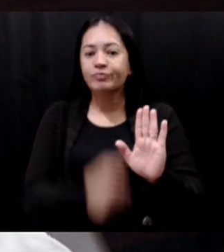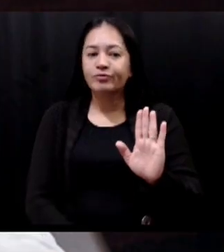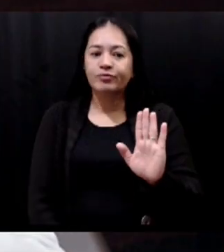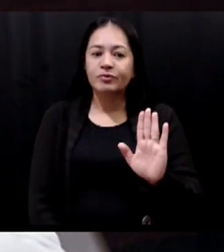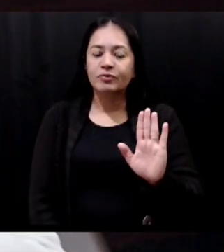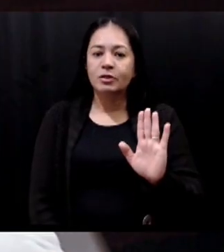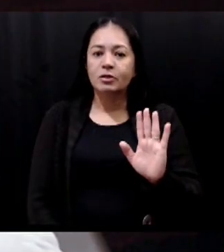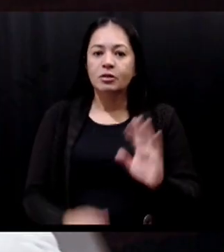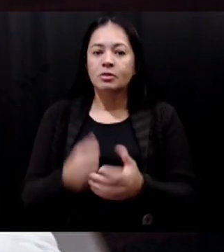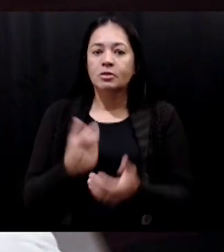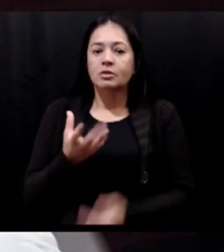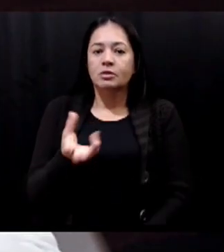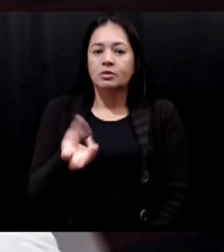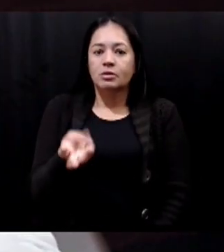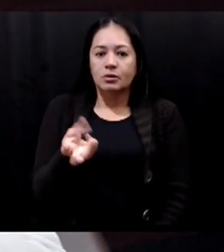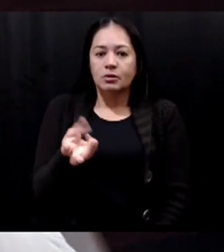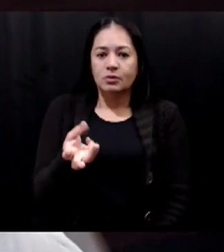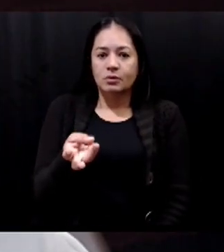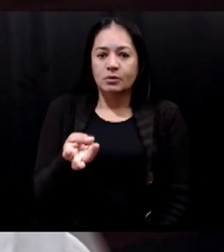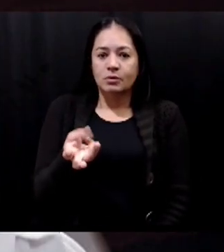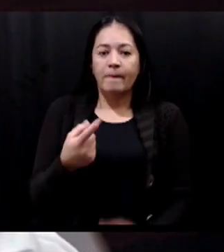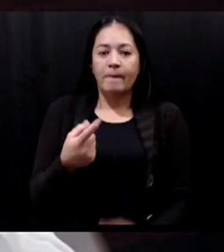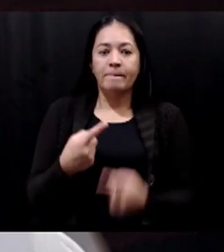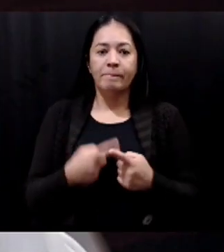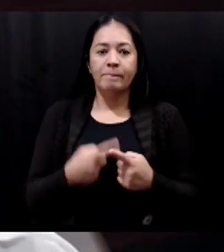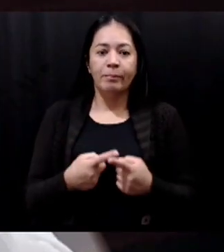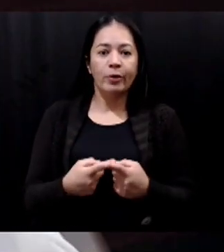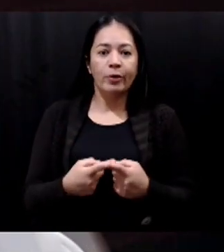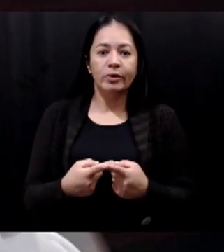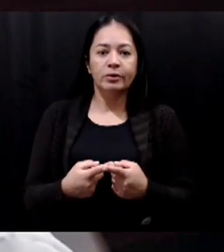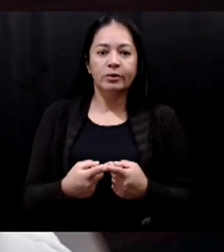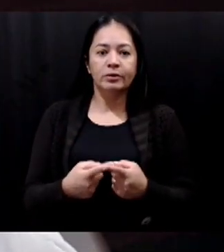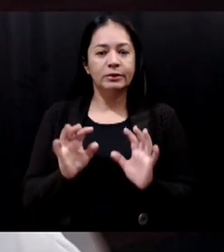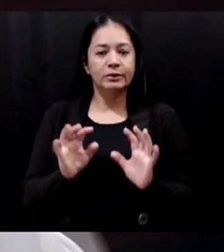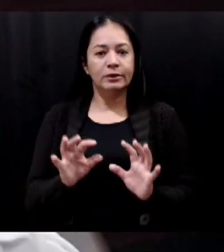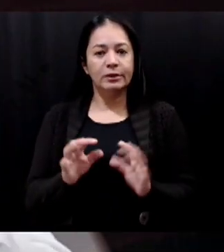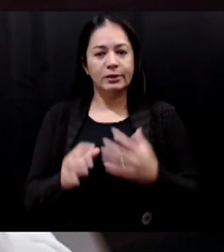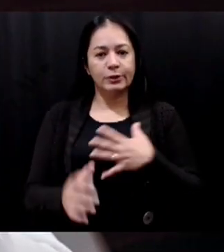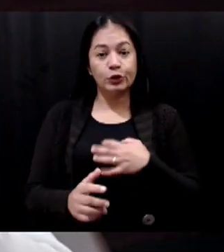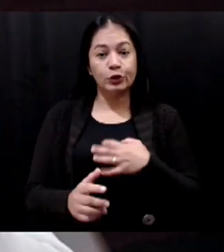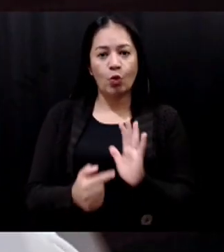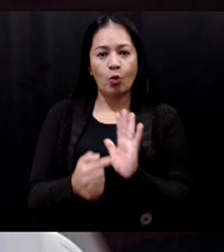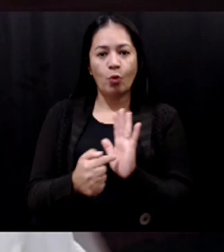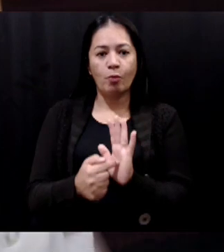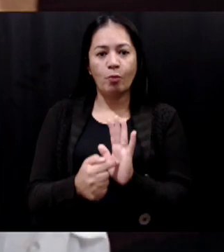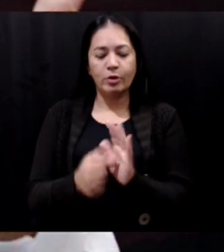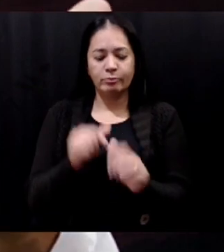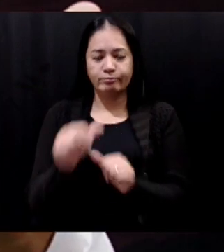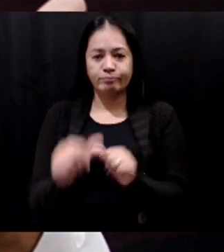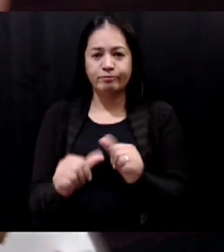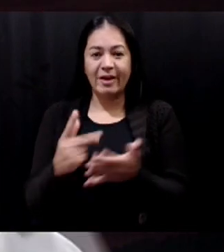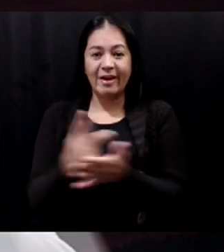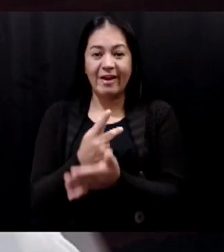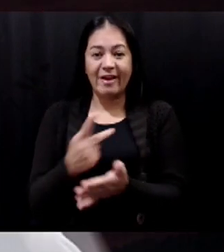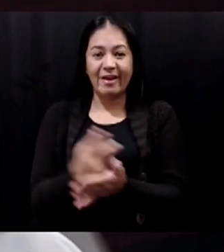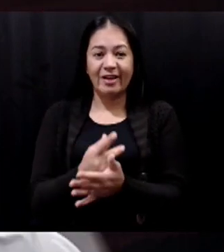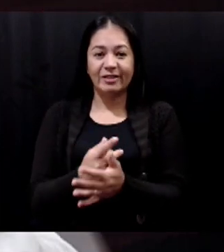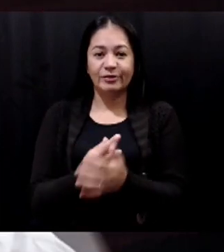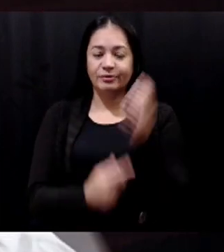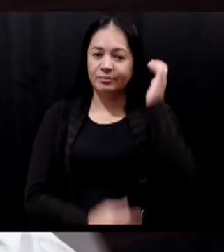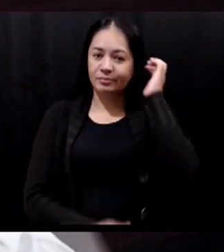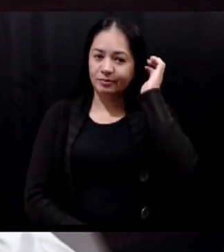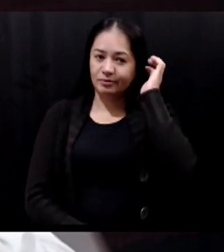compulsivo, né? Porque esses comportamentos disfuncionais estão muito relacionados com a